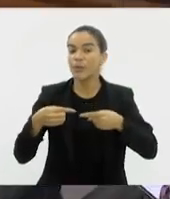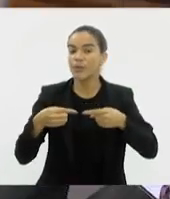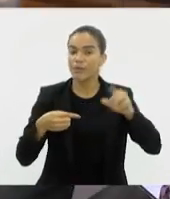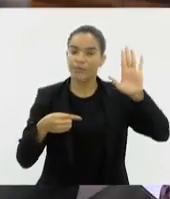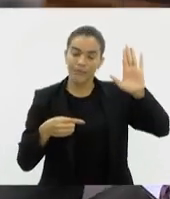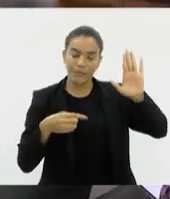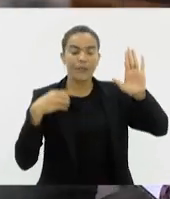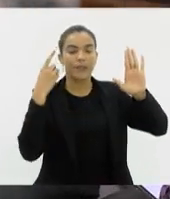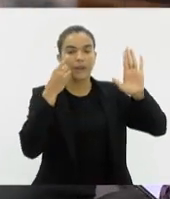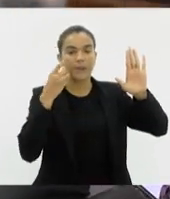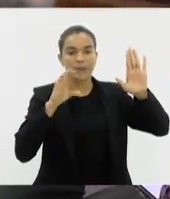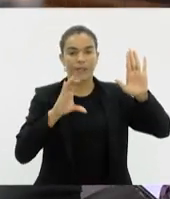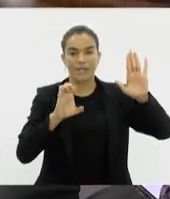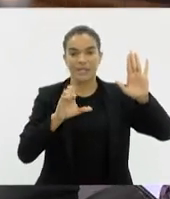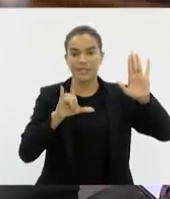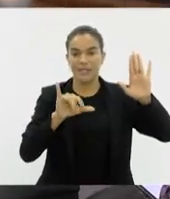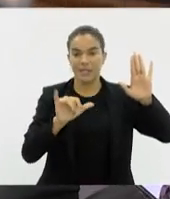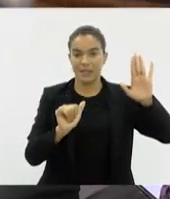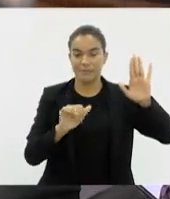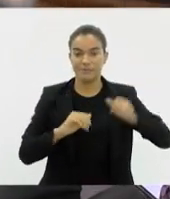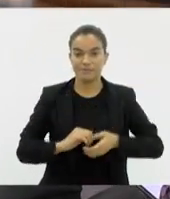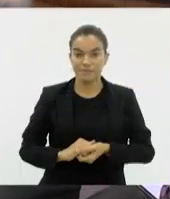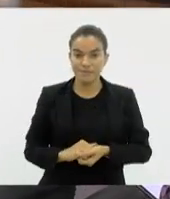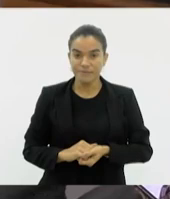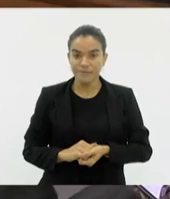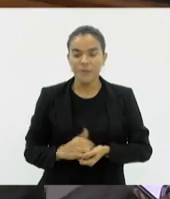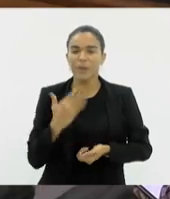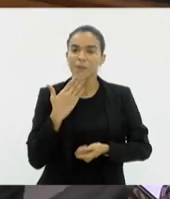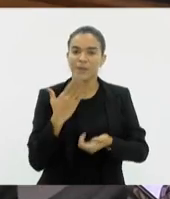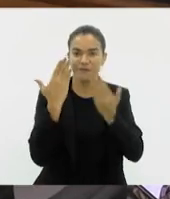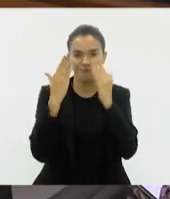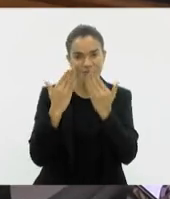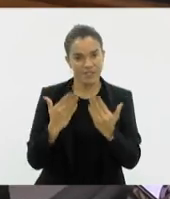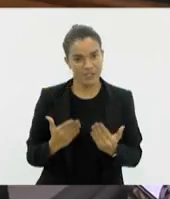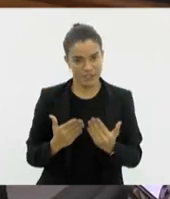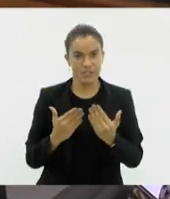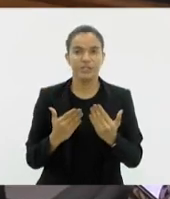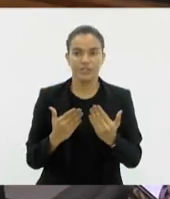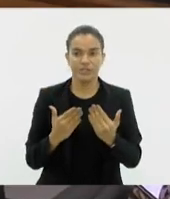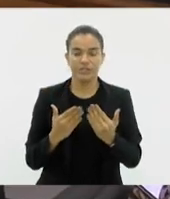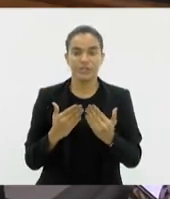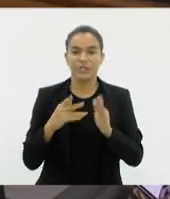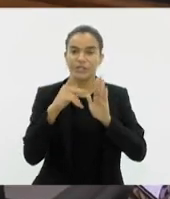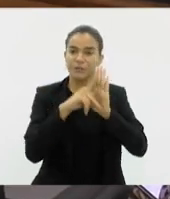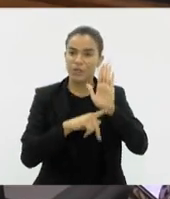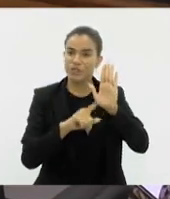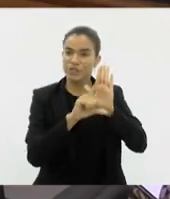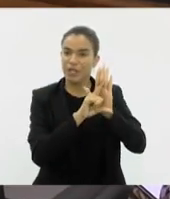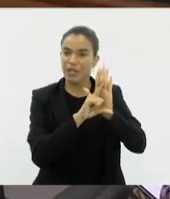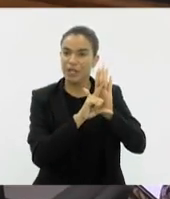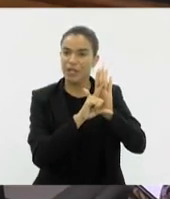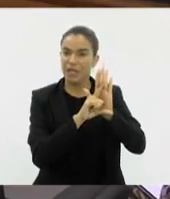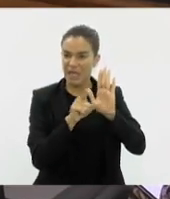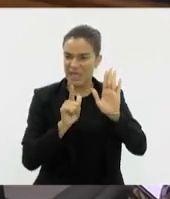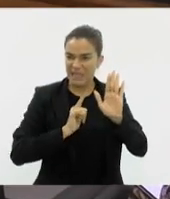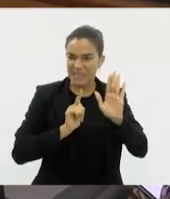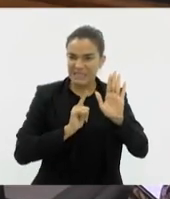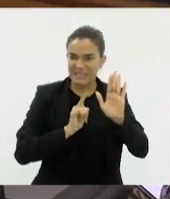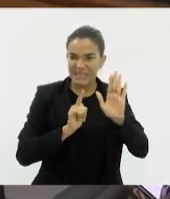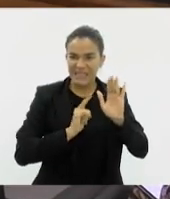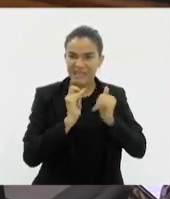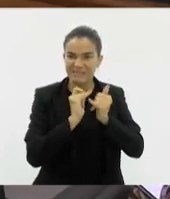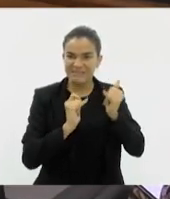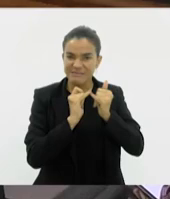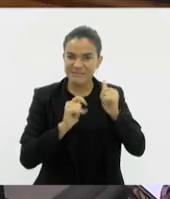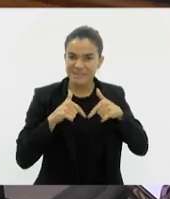discutir, deputada Célia. Eu gostaria de pedir vistas desse projeto. Esse é aquele que havia uma iniciativa parecida